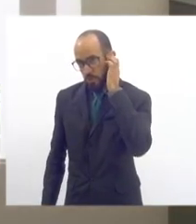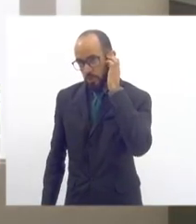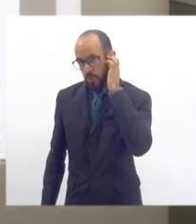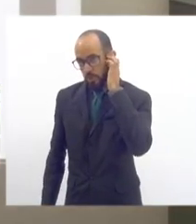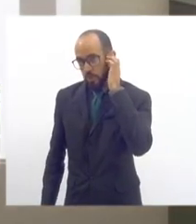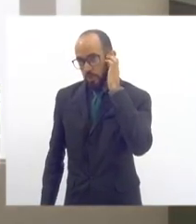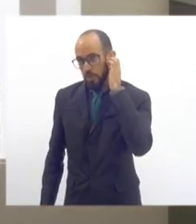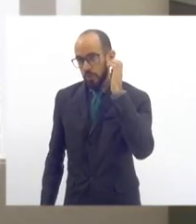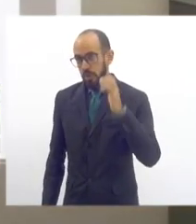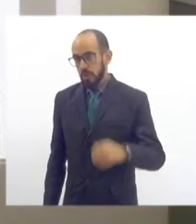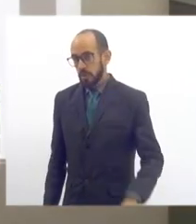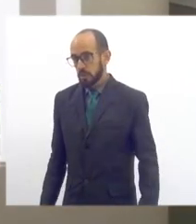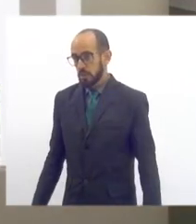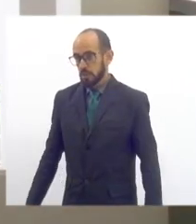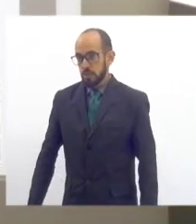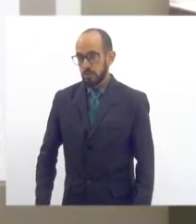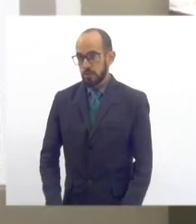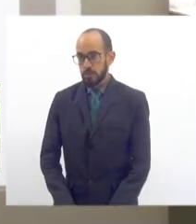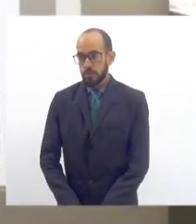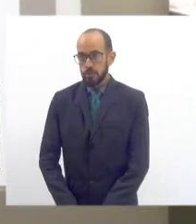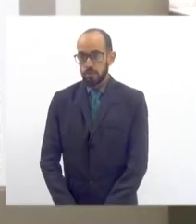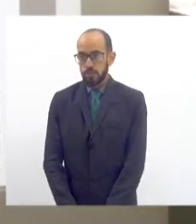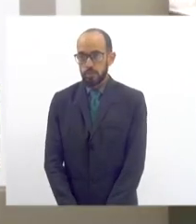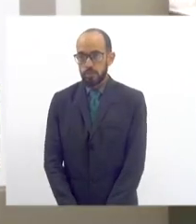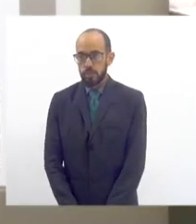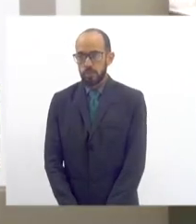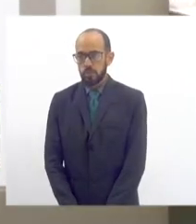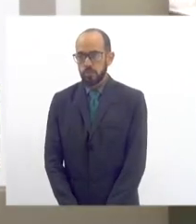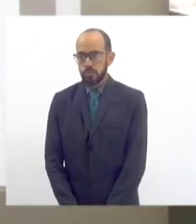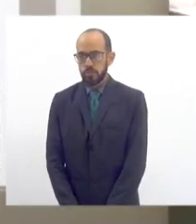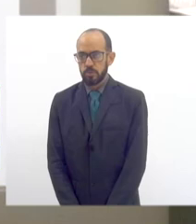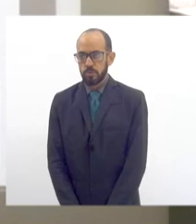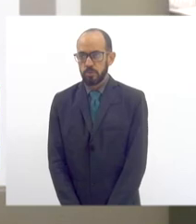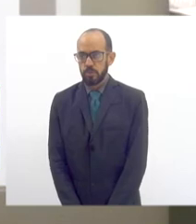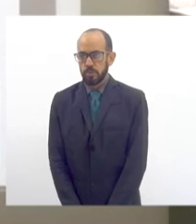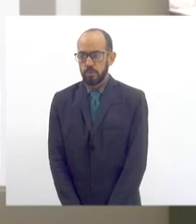Temos um microfone sem fio aqui. Eu gosto de pisar do microfone.